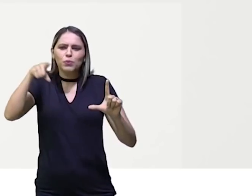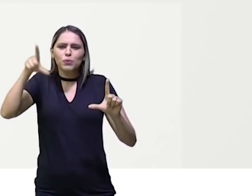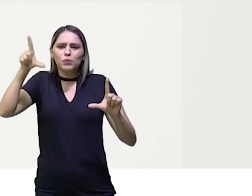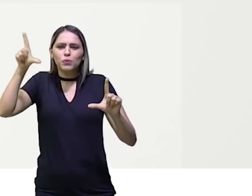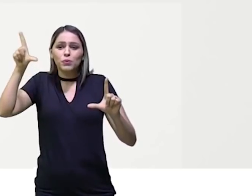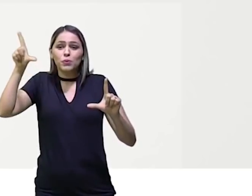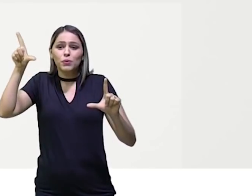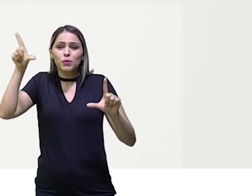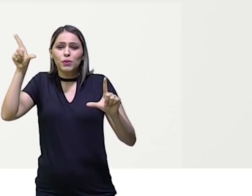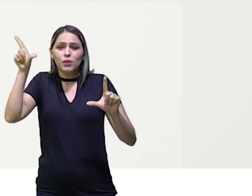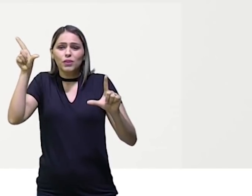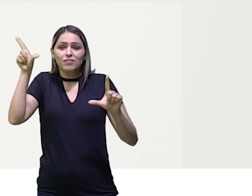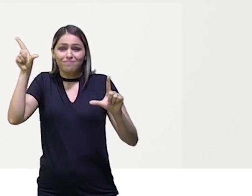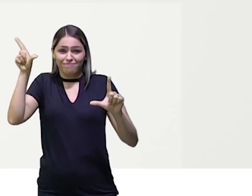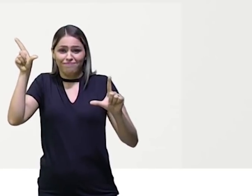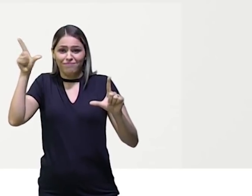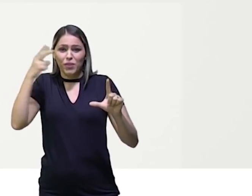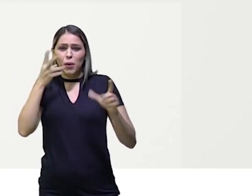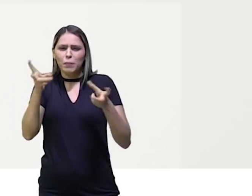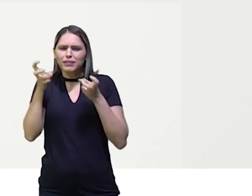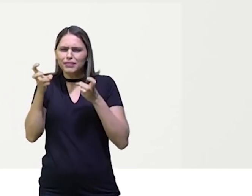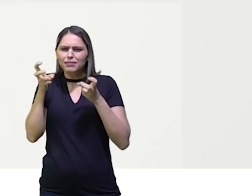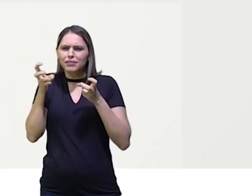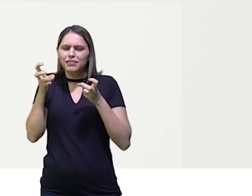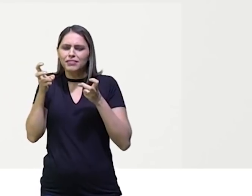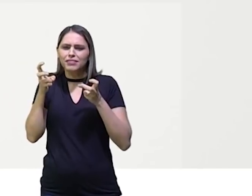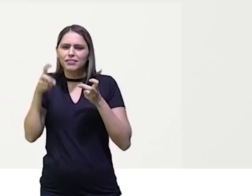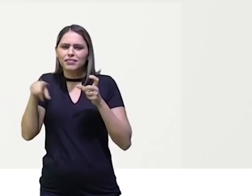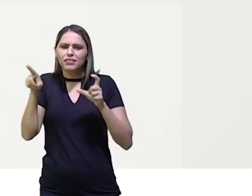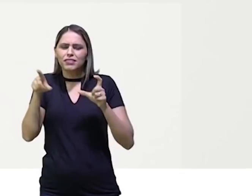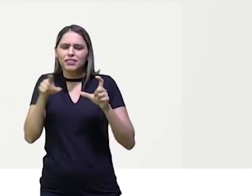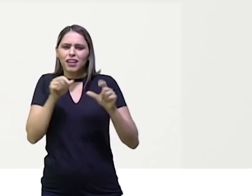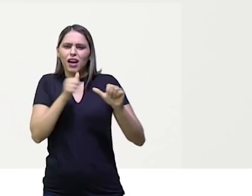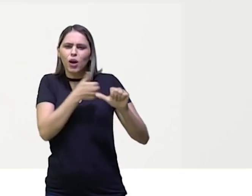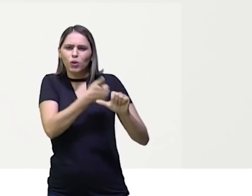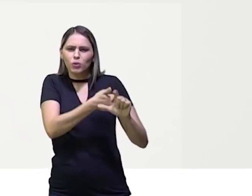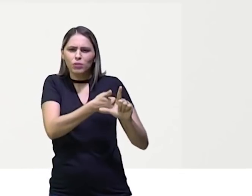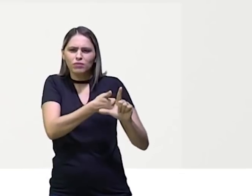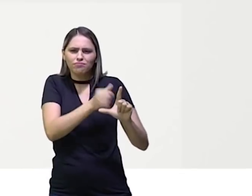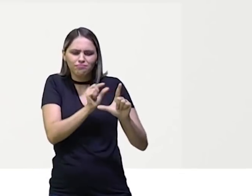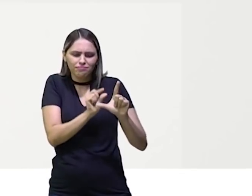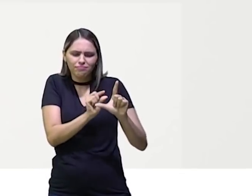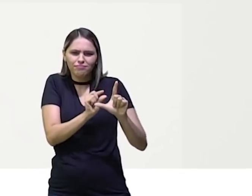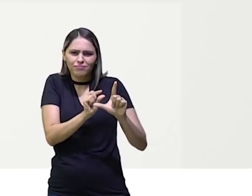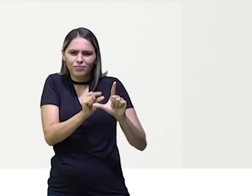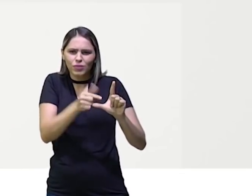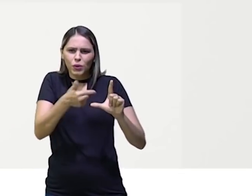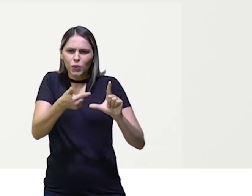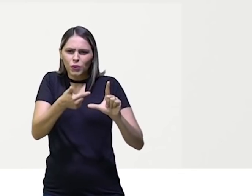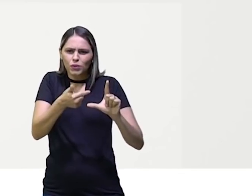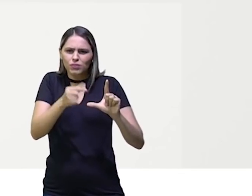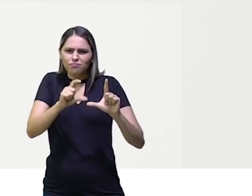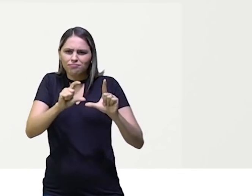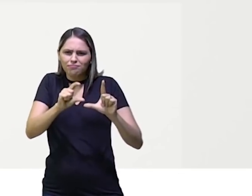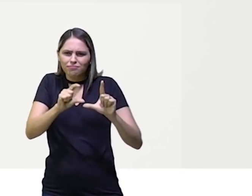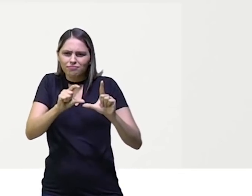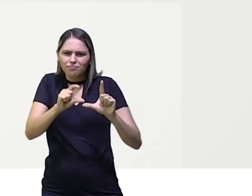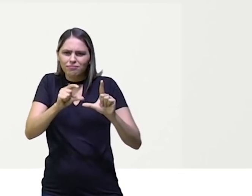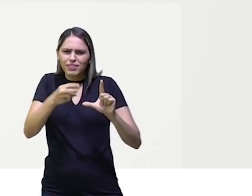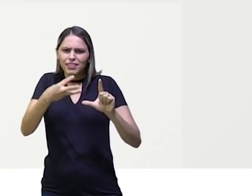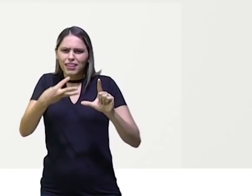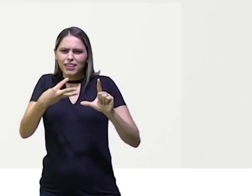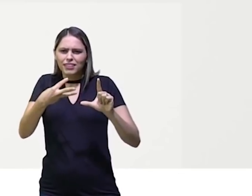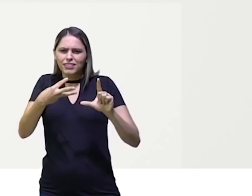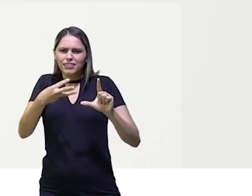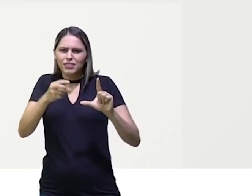crescente, olha os blocos. Quanto mais tem o número vai aumentando, mais vai aumentando